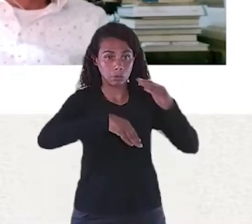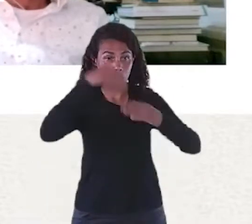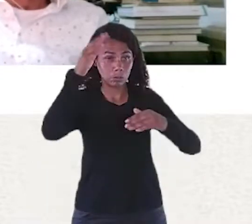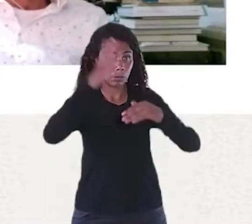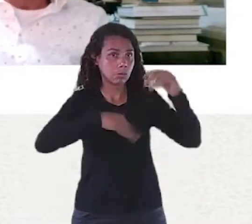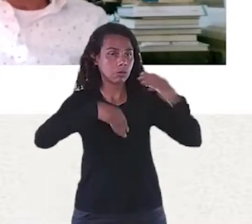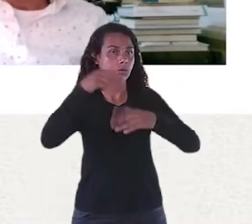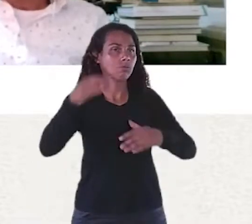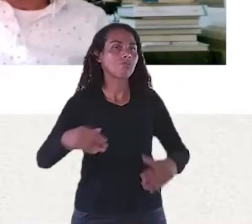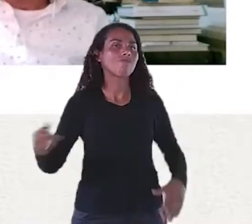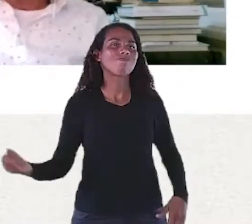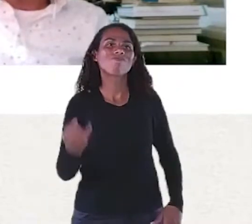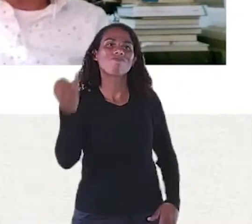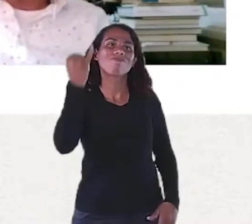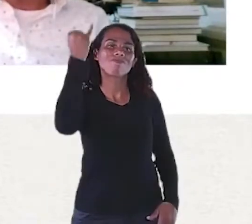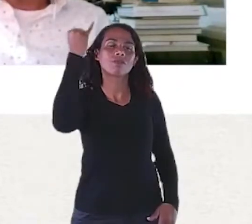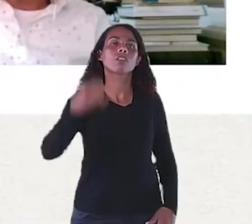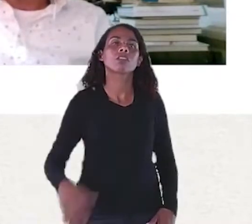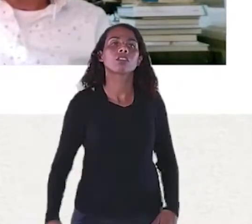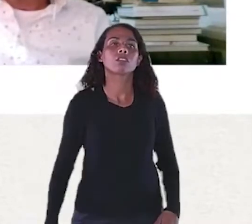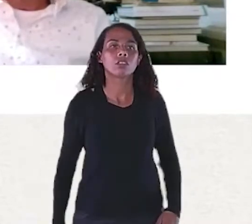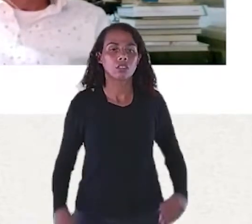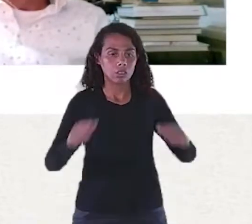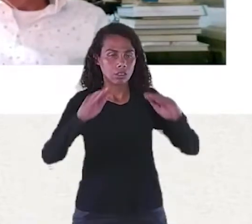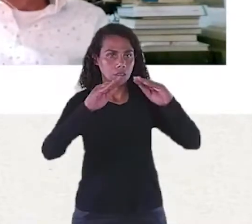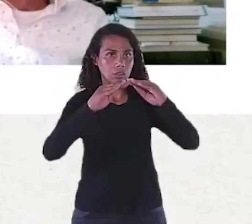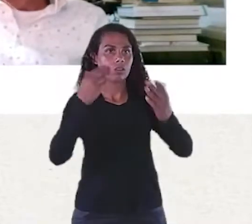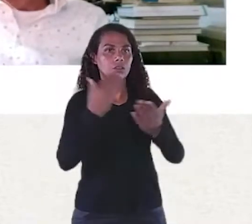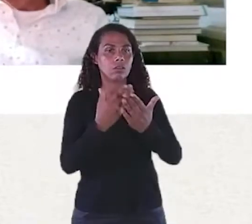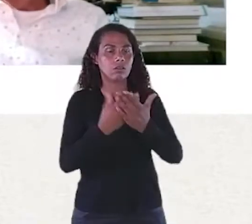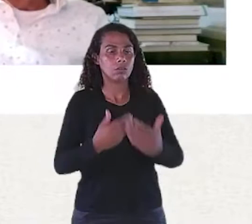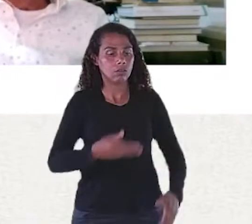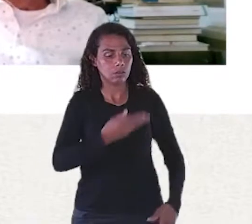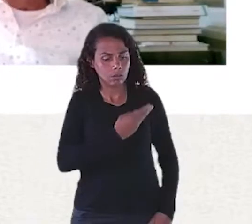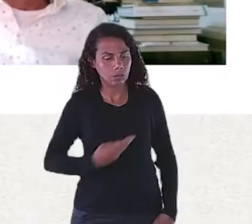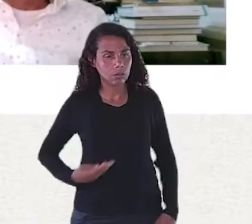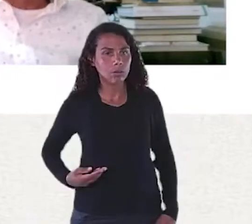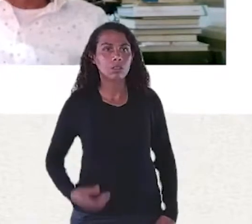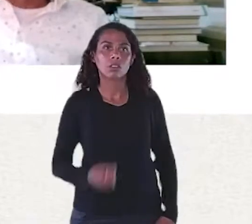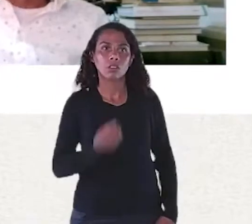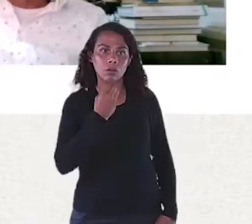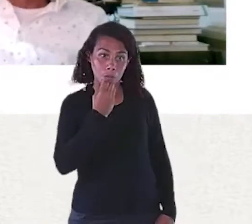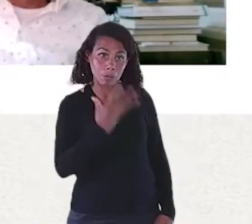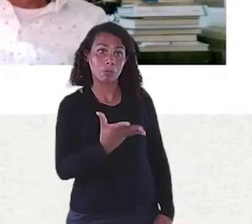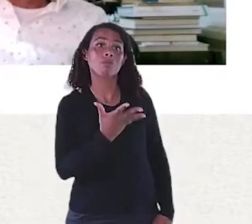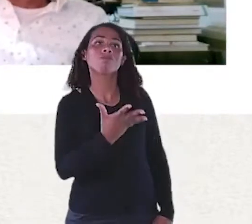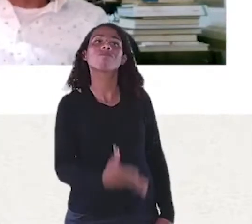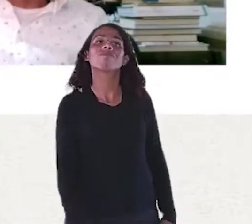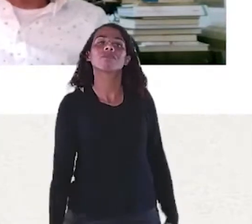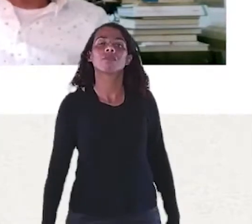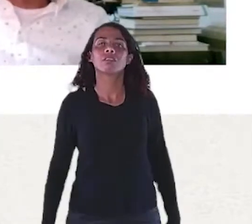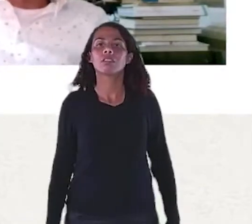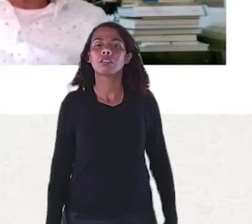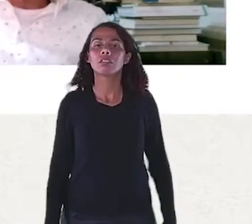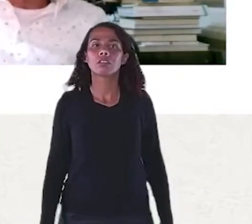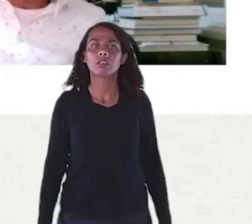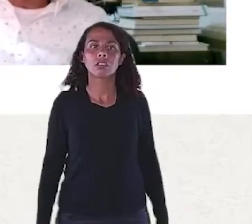em torno e tudo, mas era um conjunto muito interessante. Um auditório em Mata Borrão.